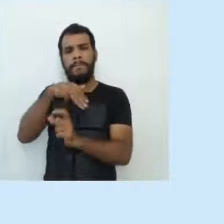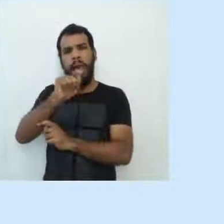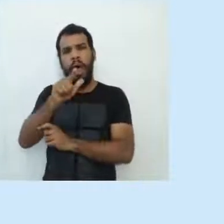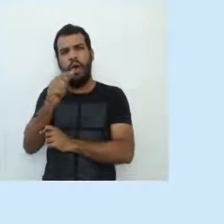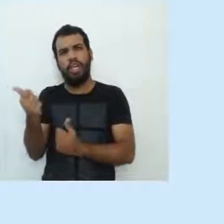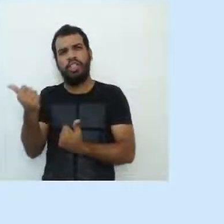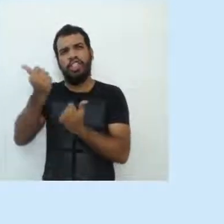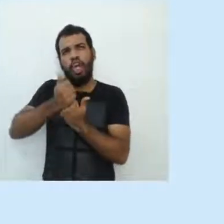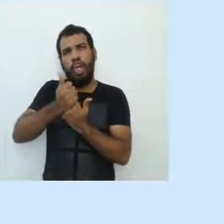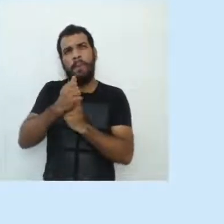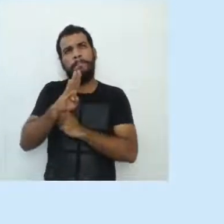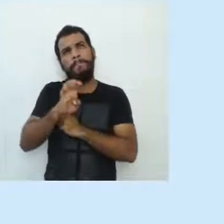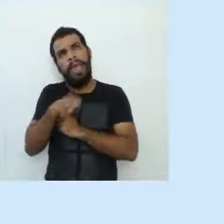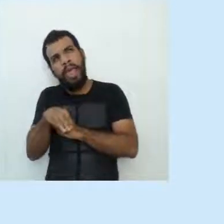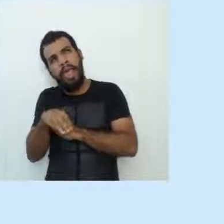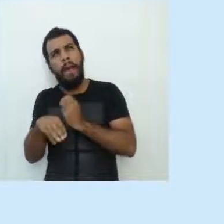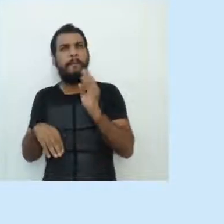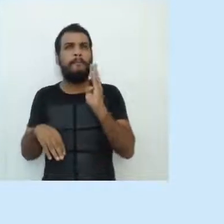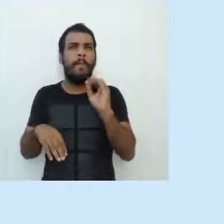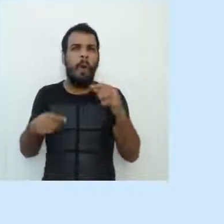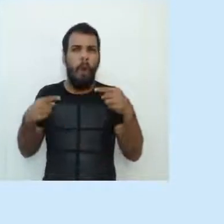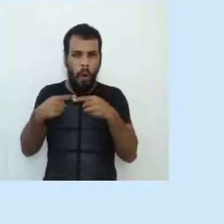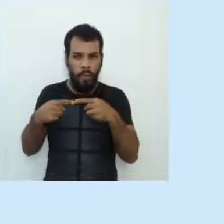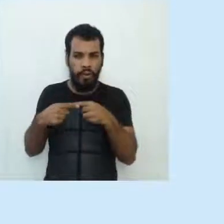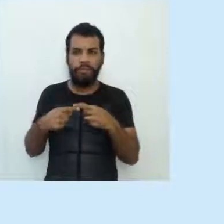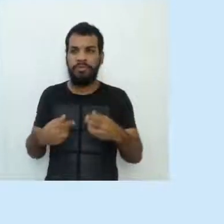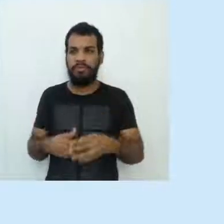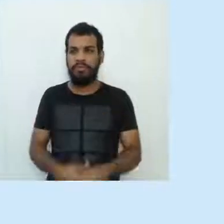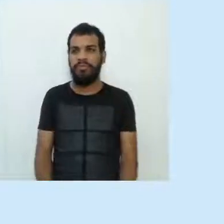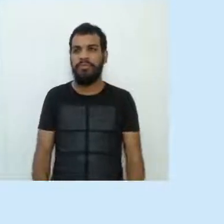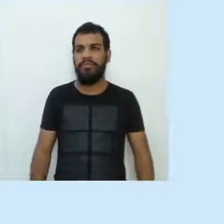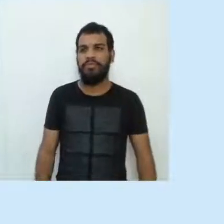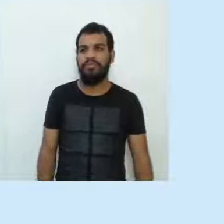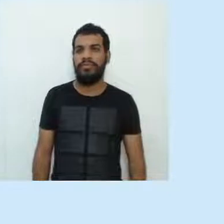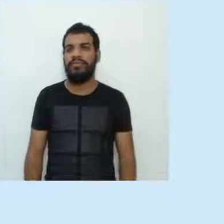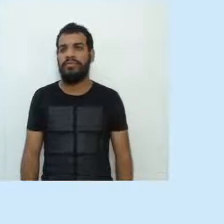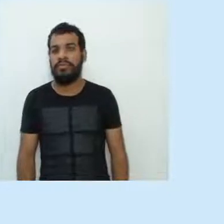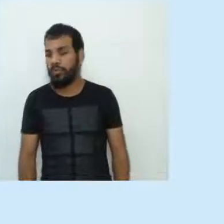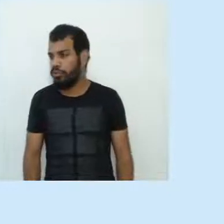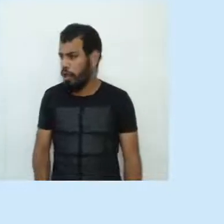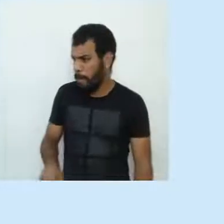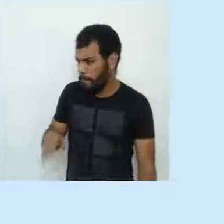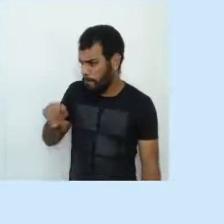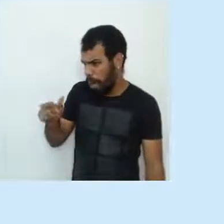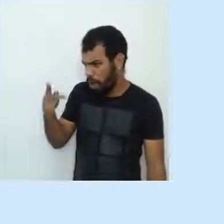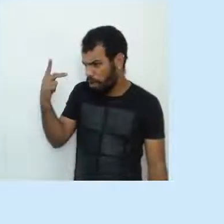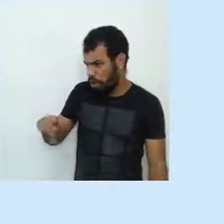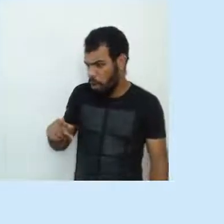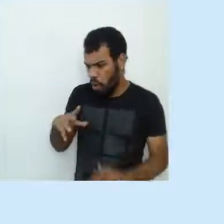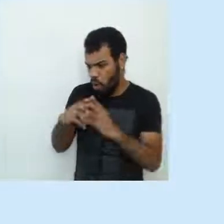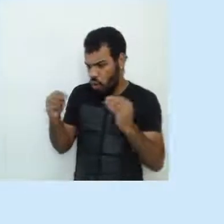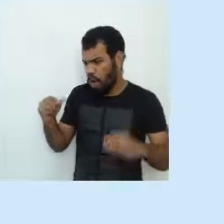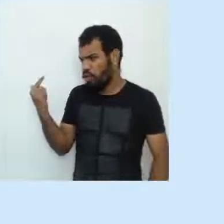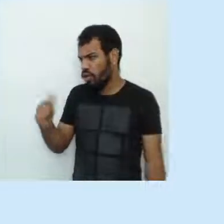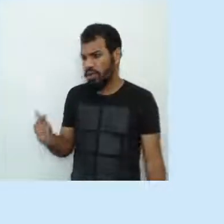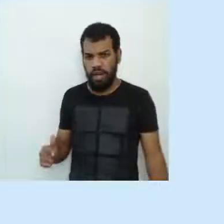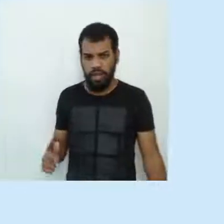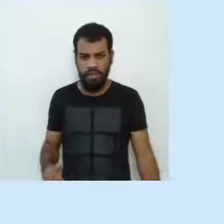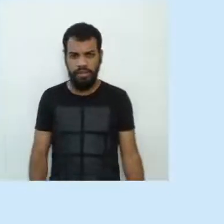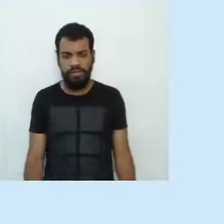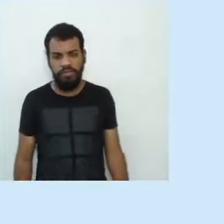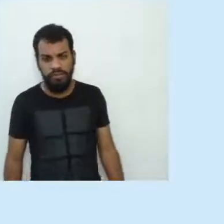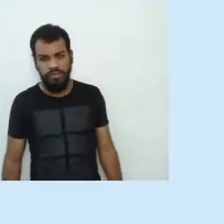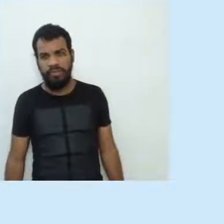L. Seu mal não tem cura. Viram que esse mal aí é um substantivo e remete realmente